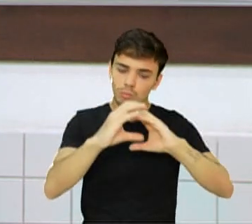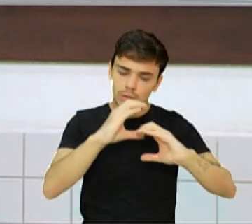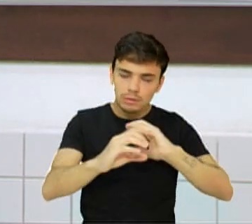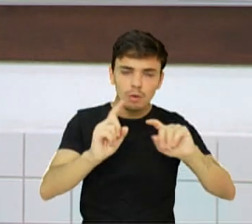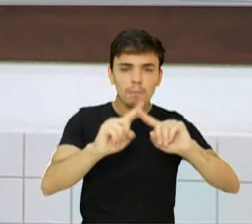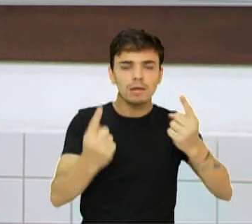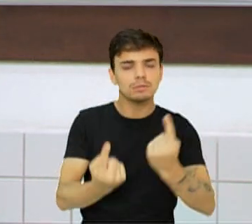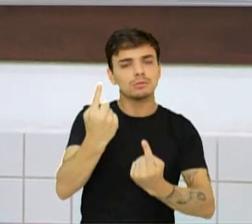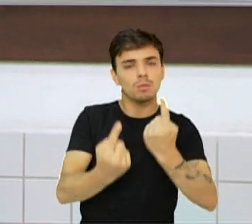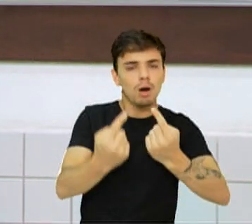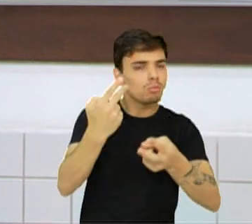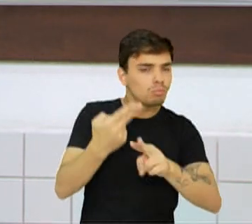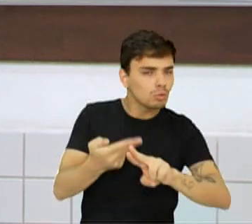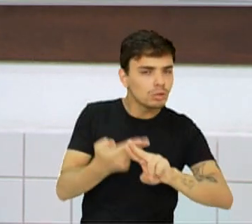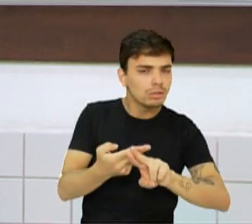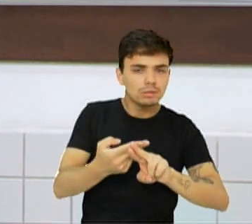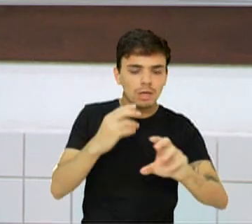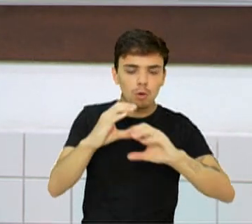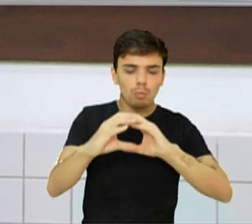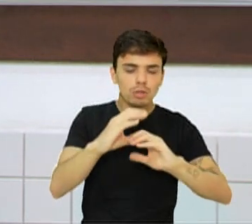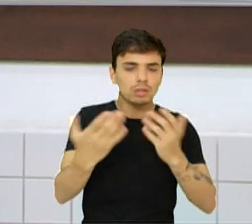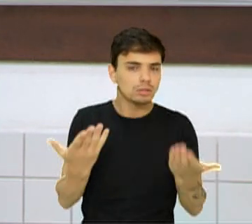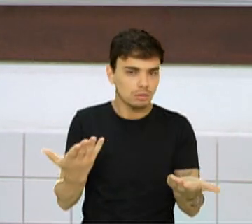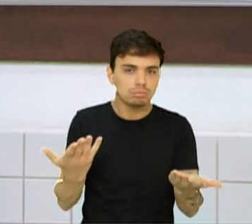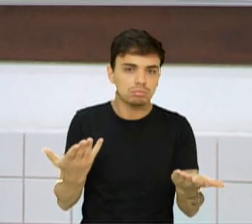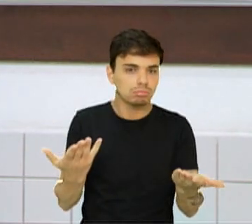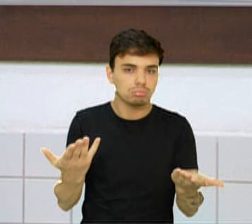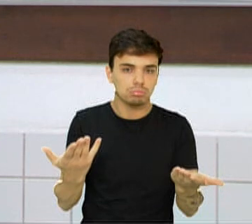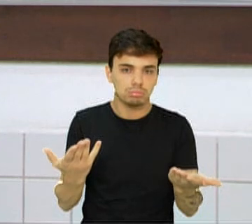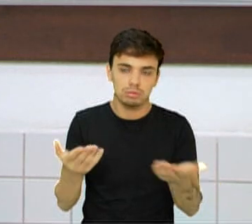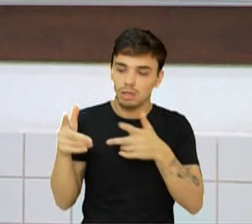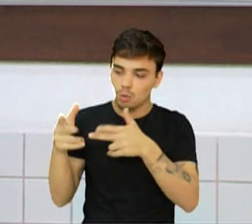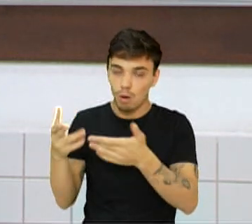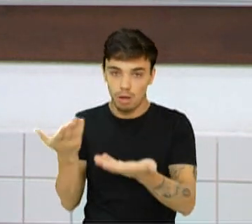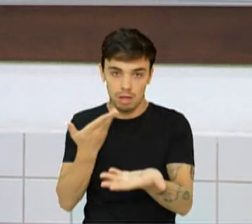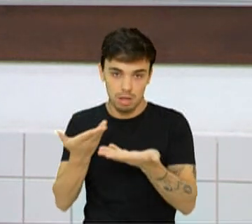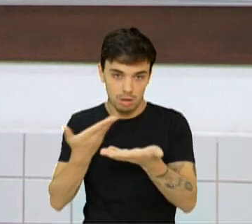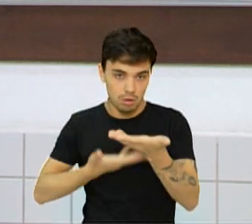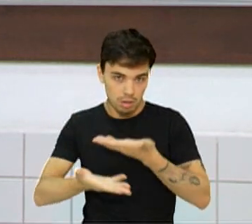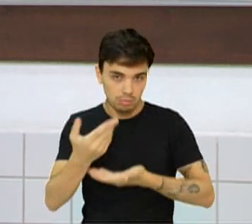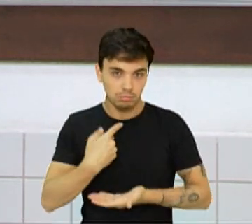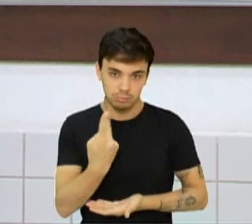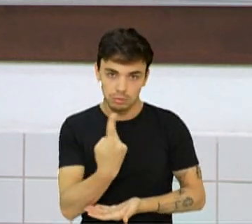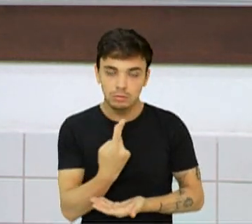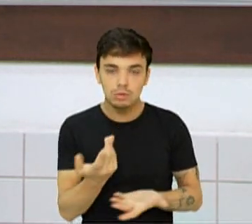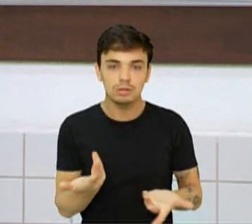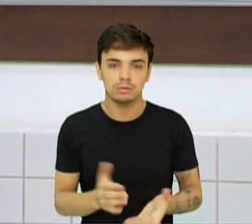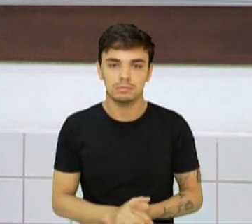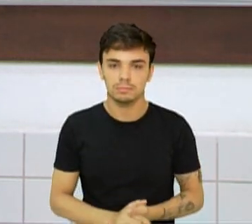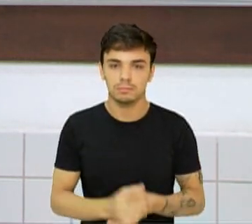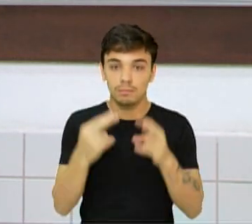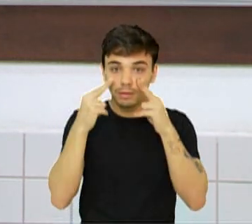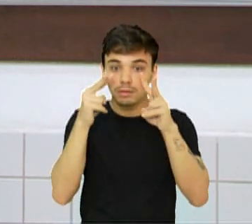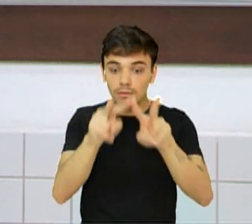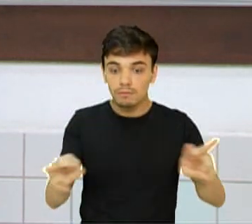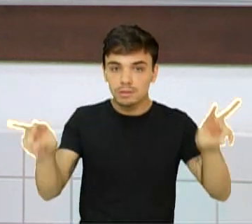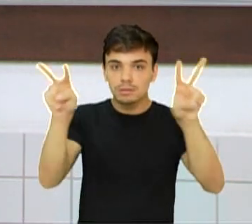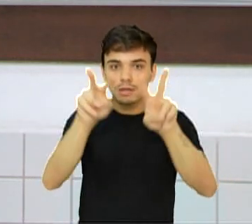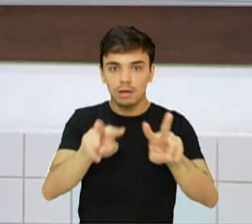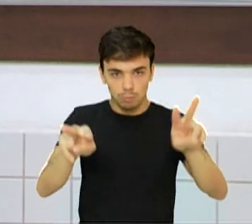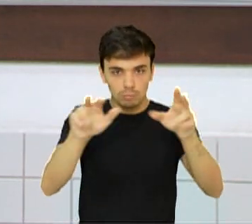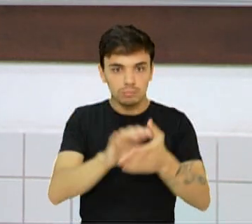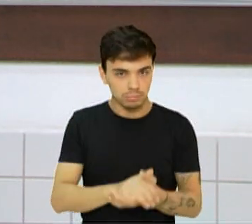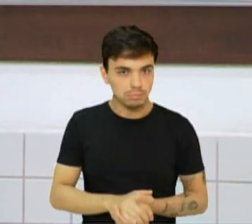meio de comunicação que é usado, né? É o mesmo meio de comunicação que eu estou usando agora com vocês. A visão,